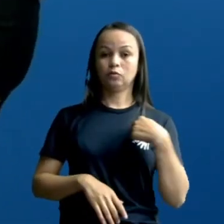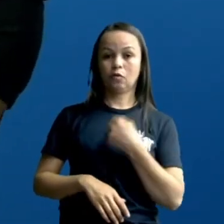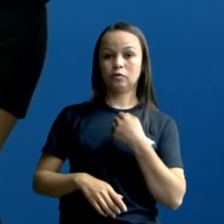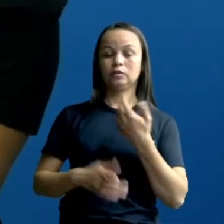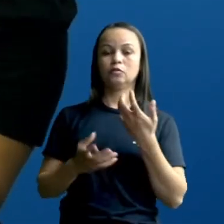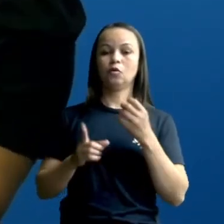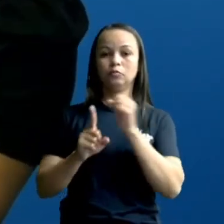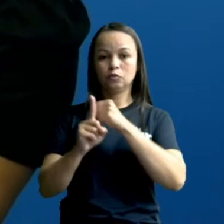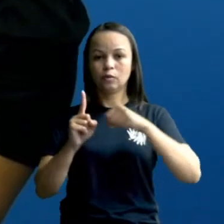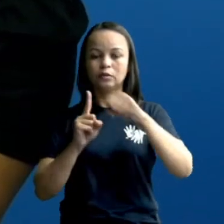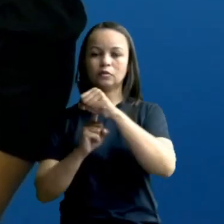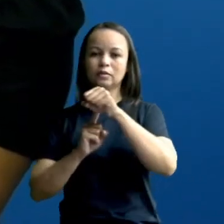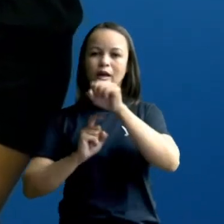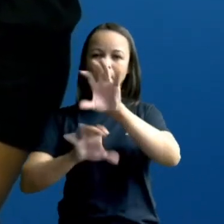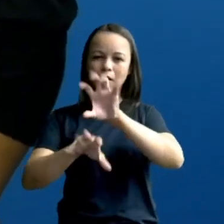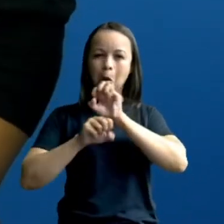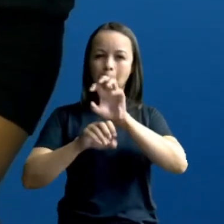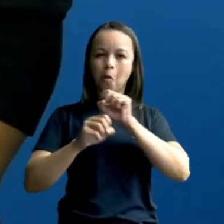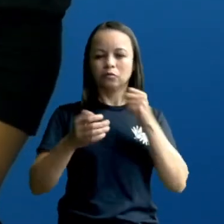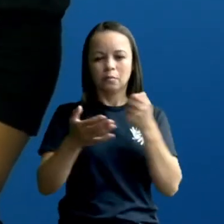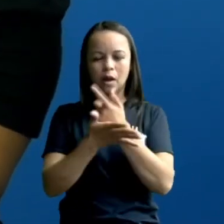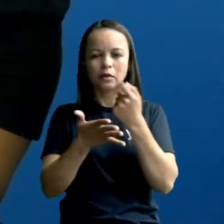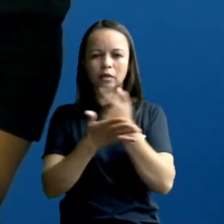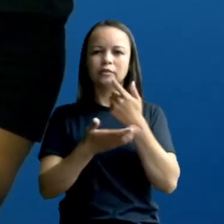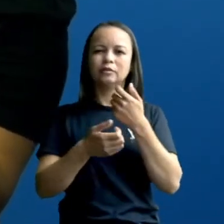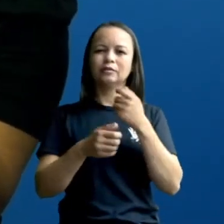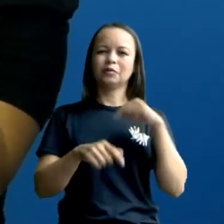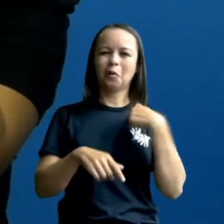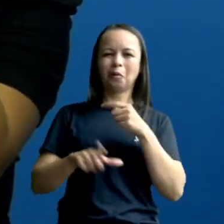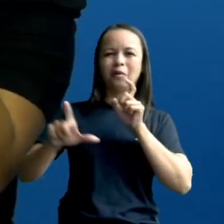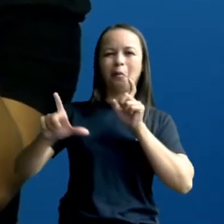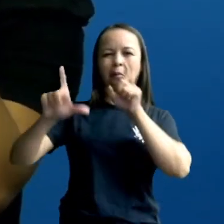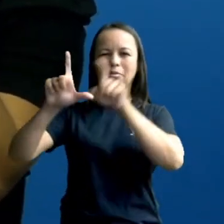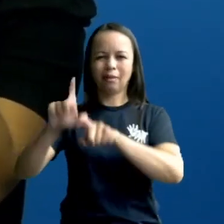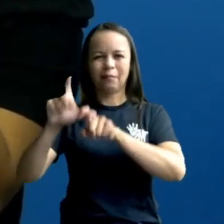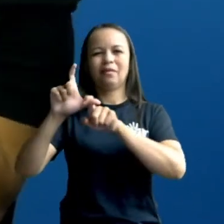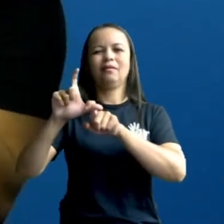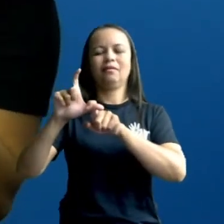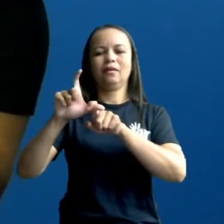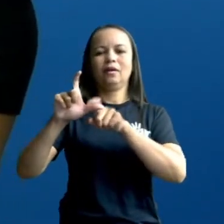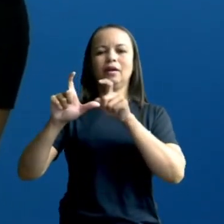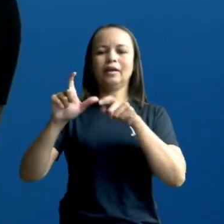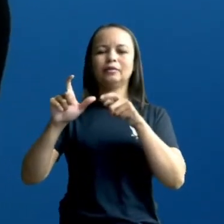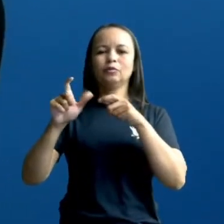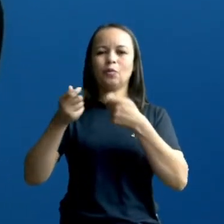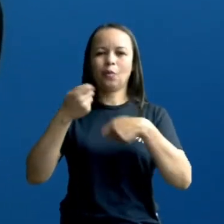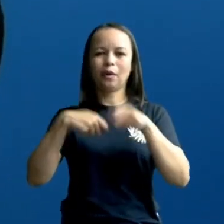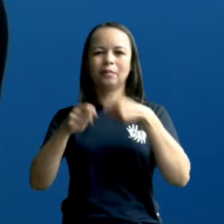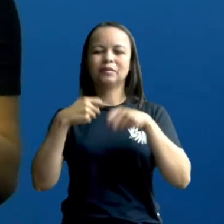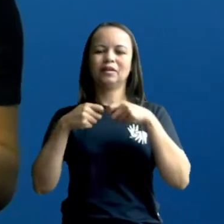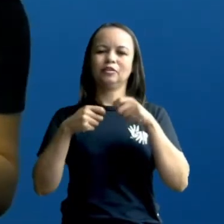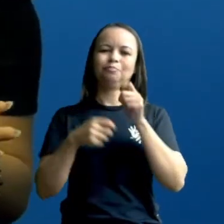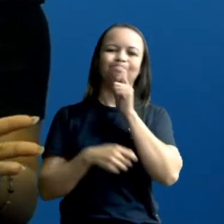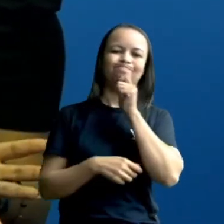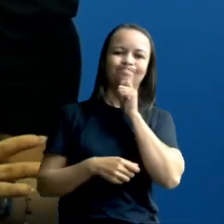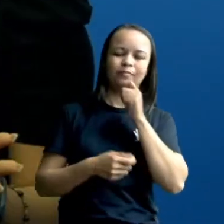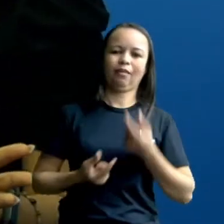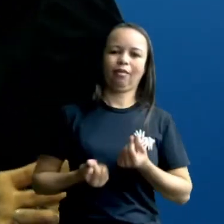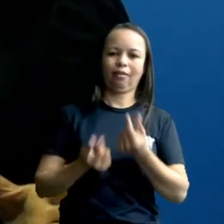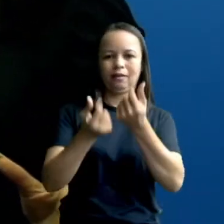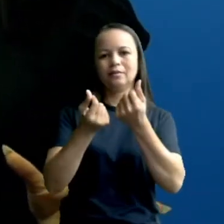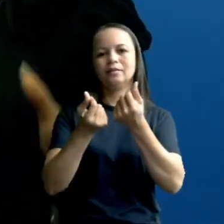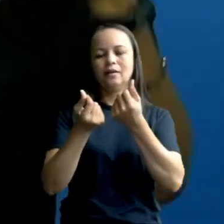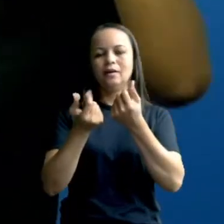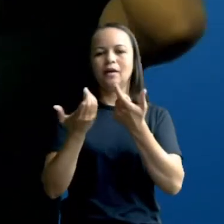de consumidores. A gente é dependente muito do capitalismo ainda, a gente depende muito, claro. É o dinheiro que